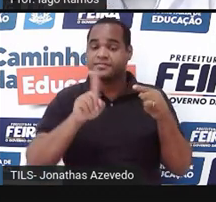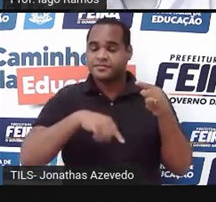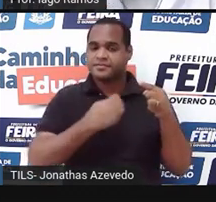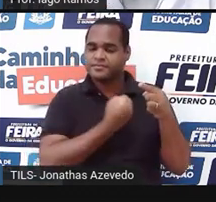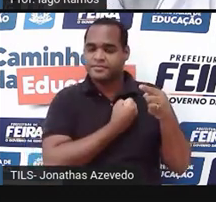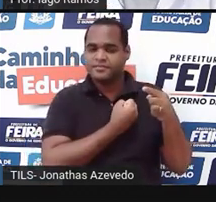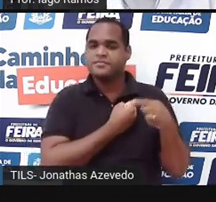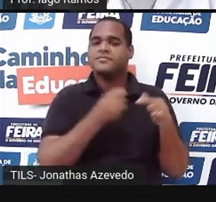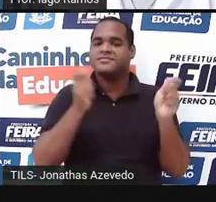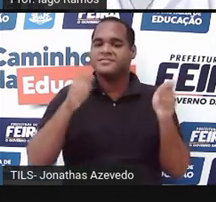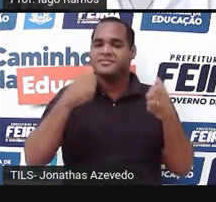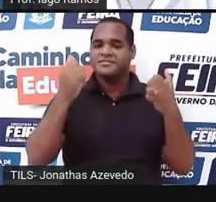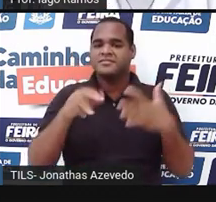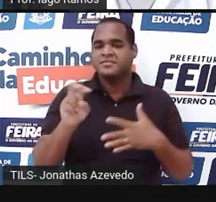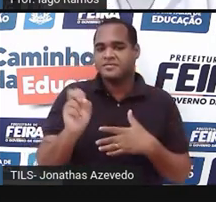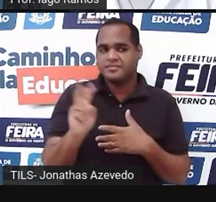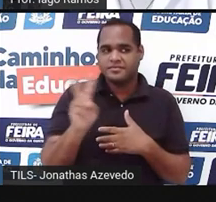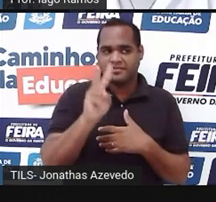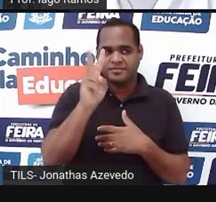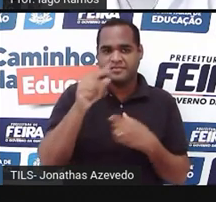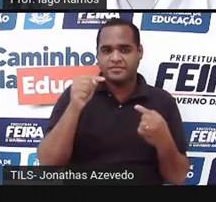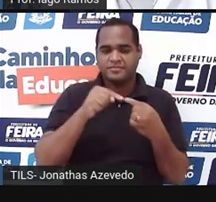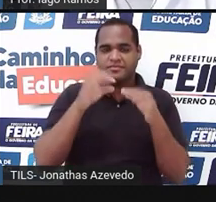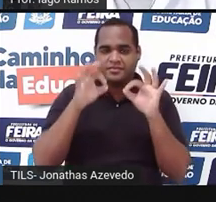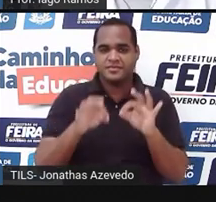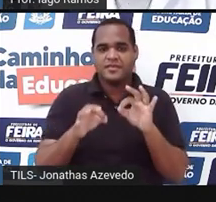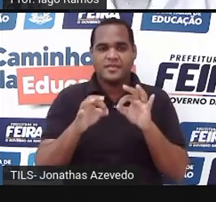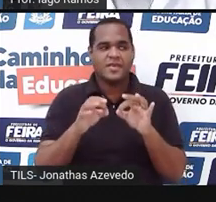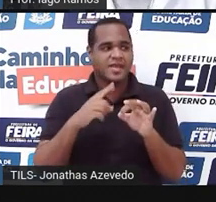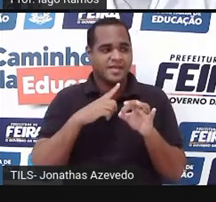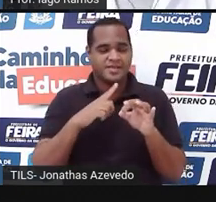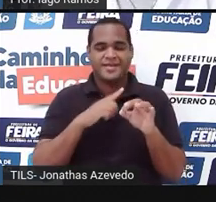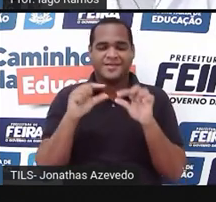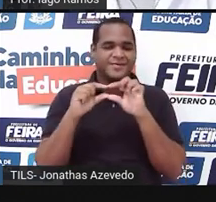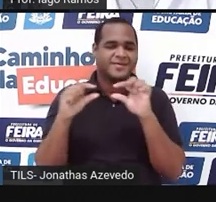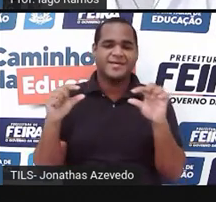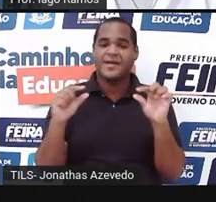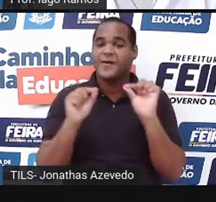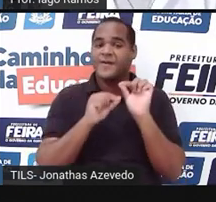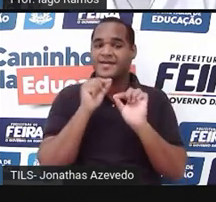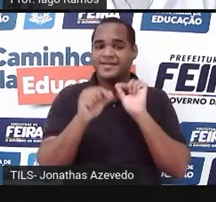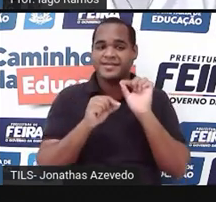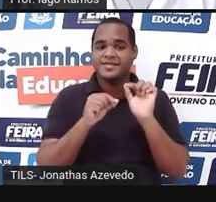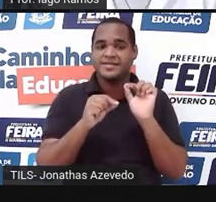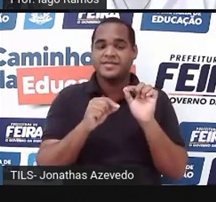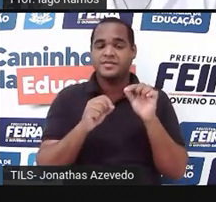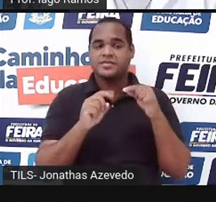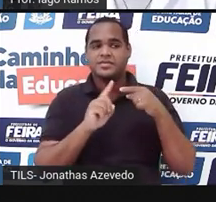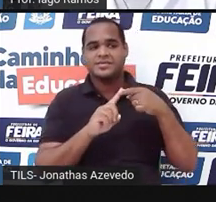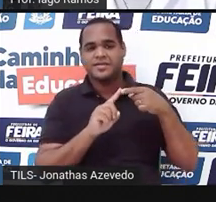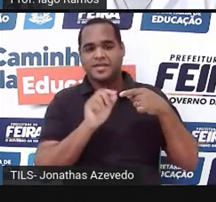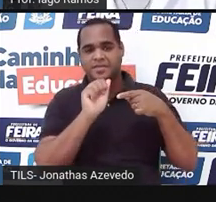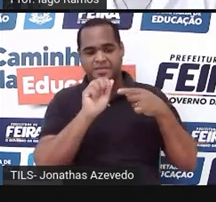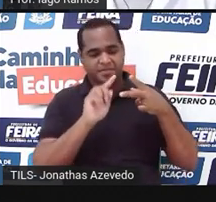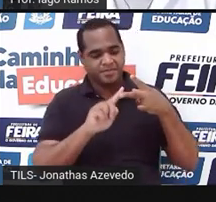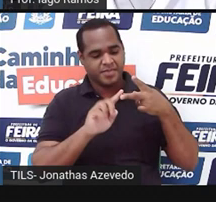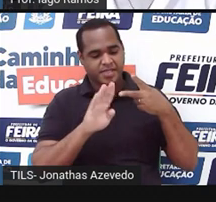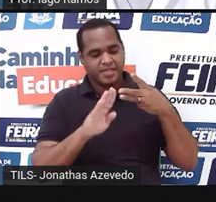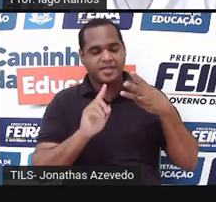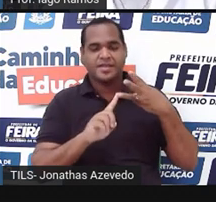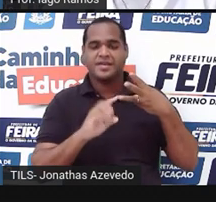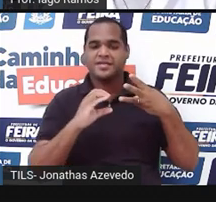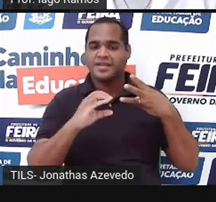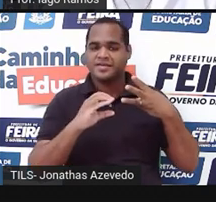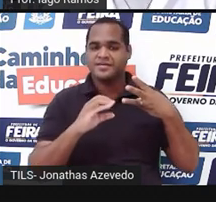que é o valor correto daquela letra x na equação letra é o número 2 letra B